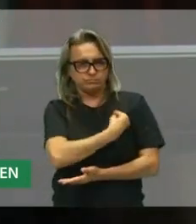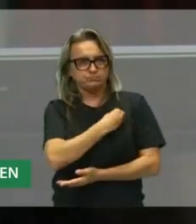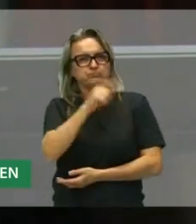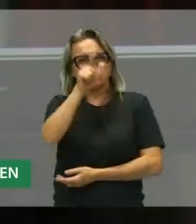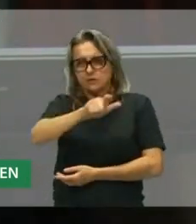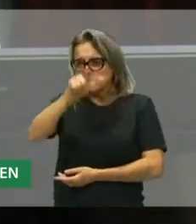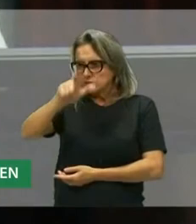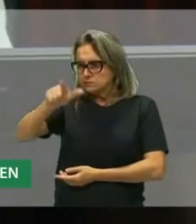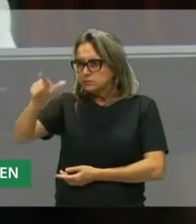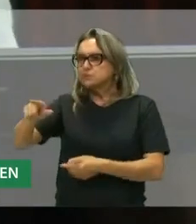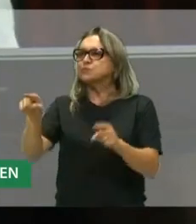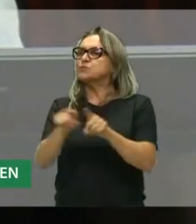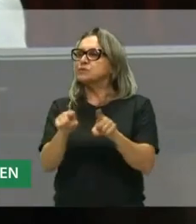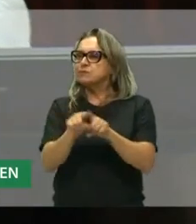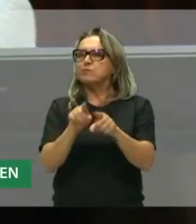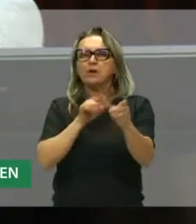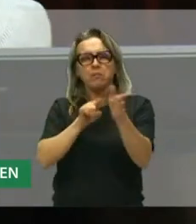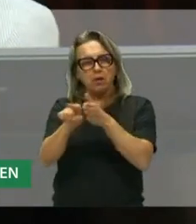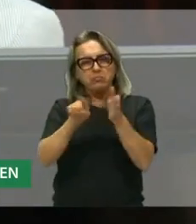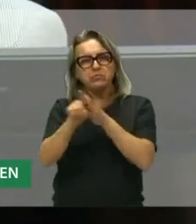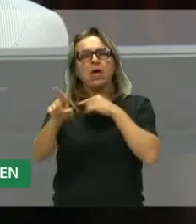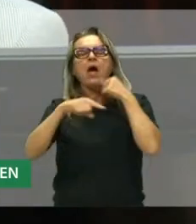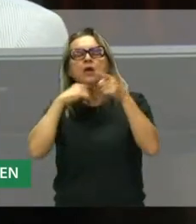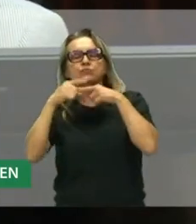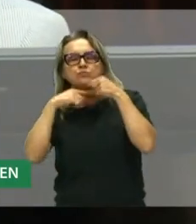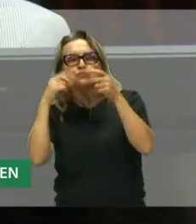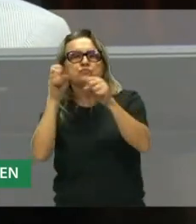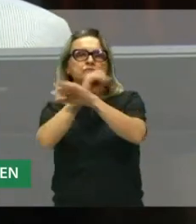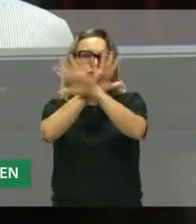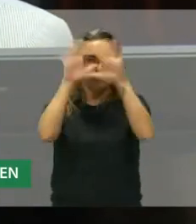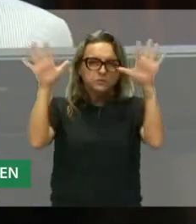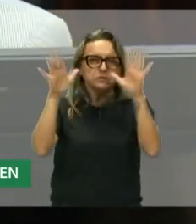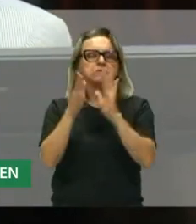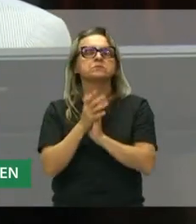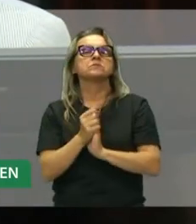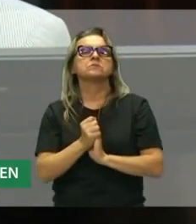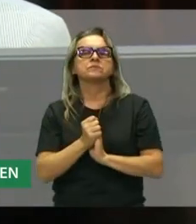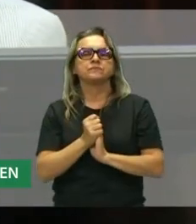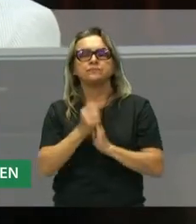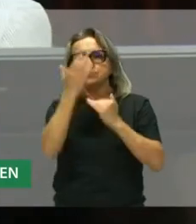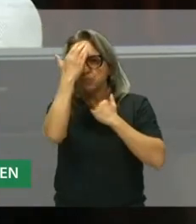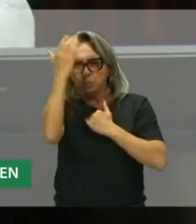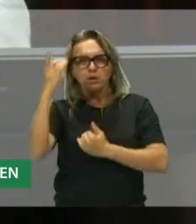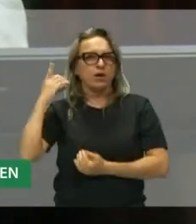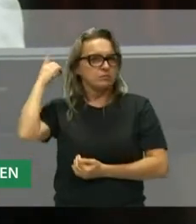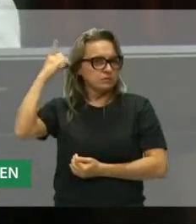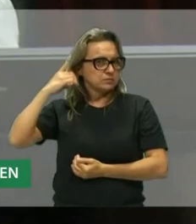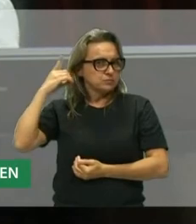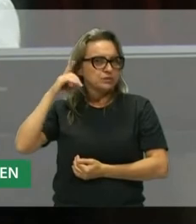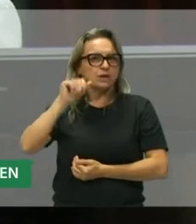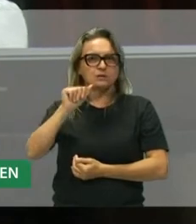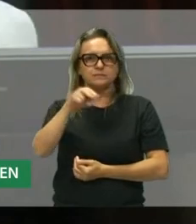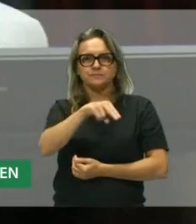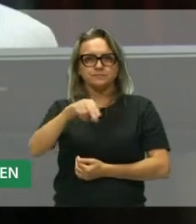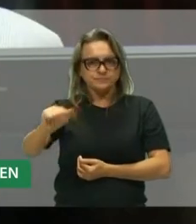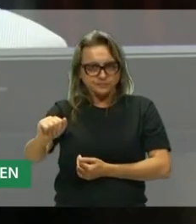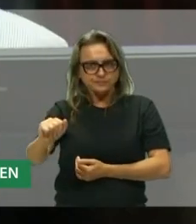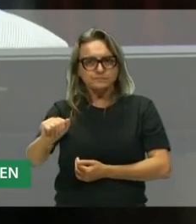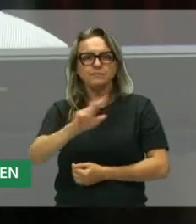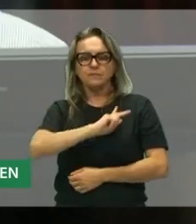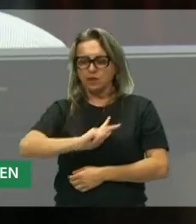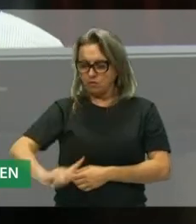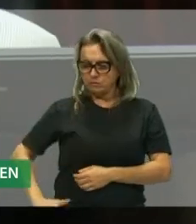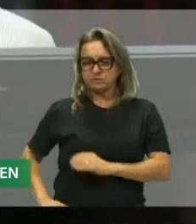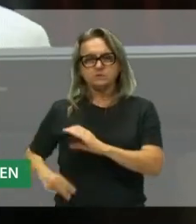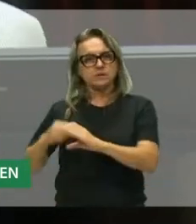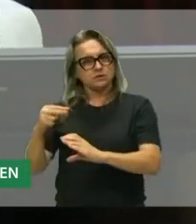que fizeram suas perguntas, que tiraram suas dúvidas. Obrigado à deputada Ana Campagnolo, ao nosso presidente da